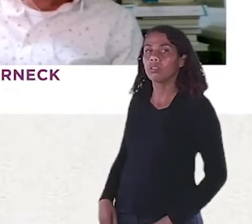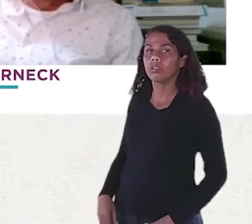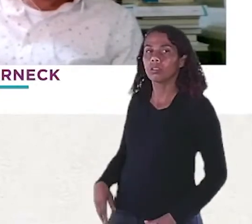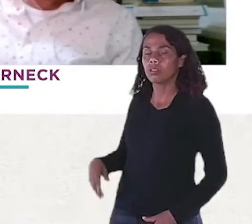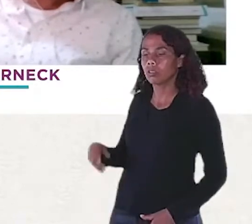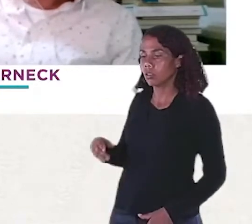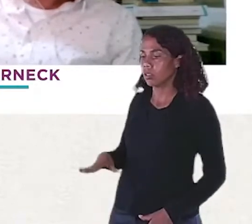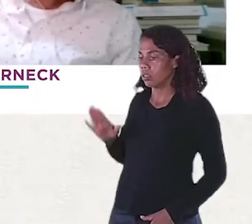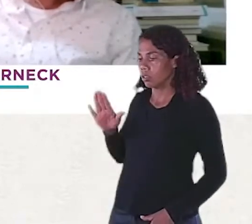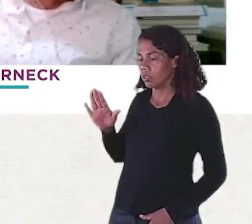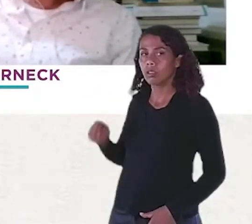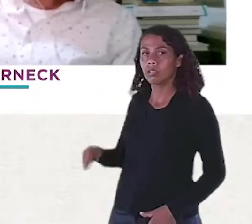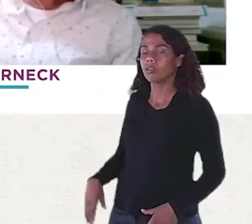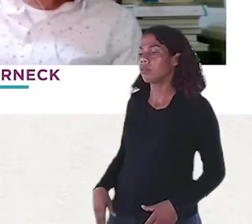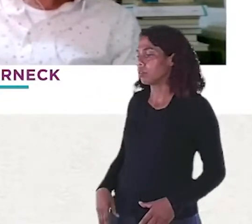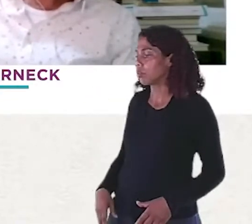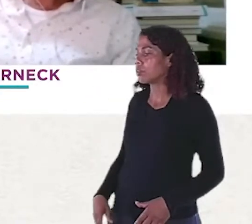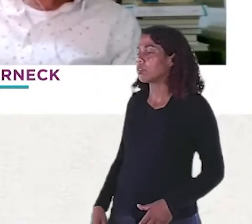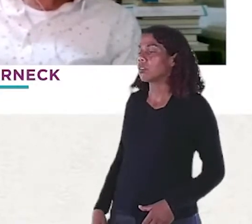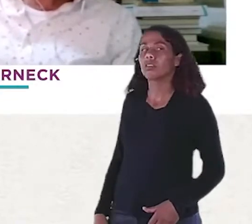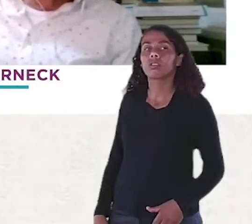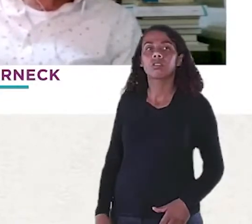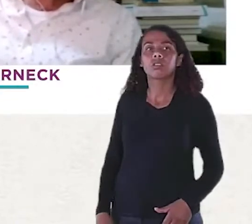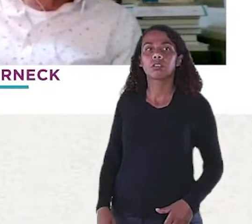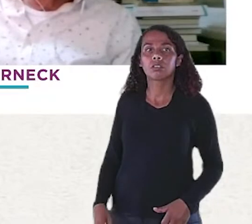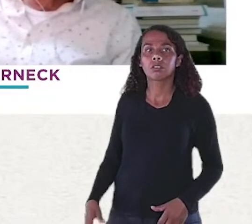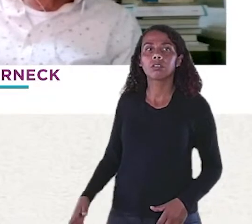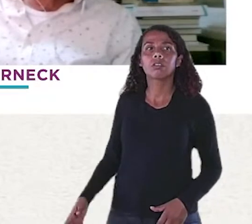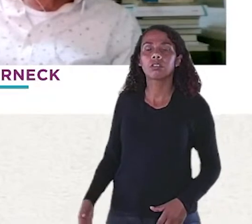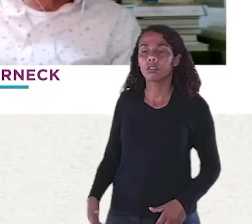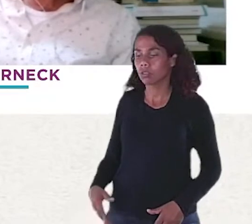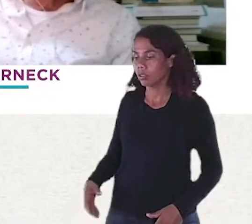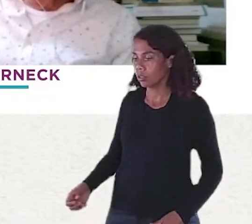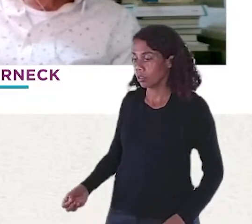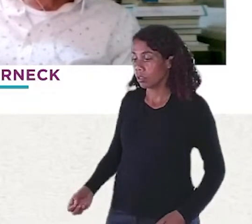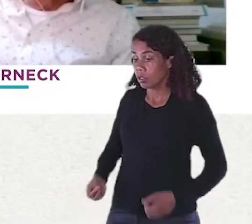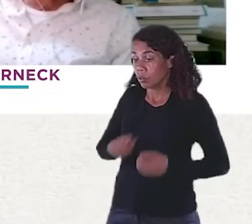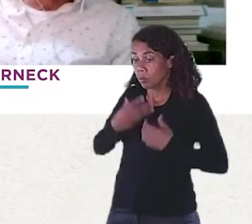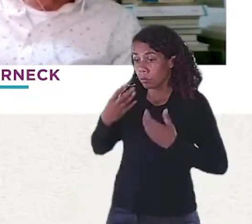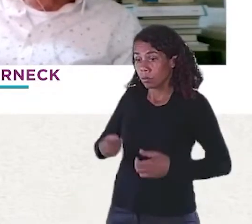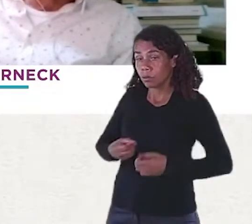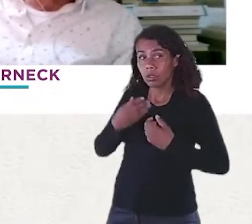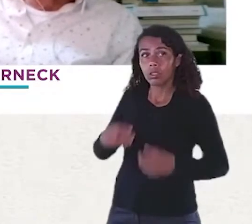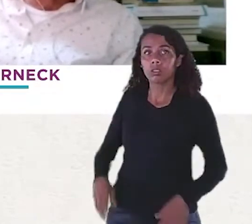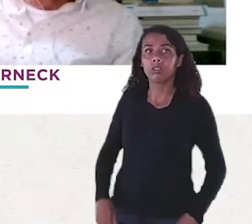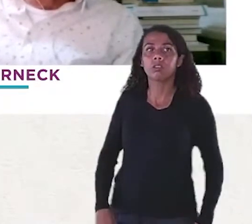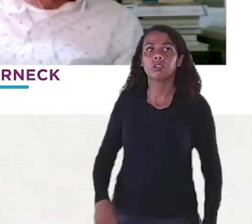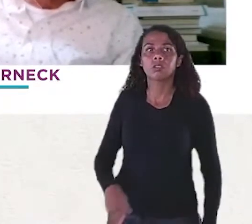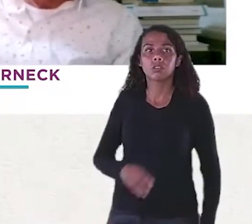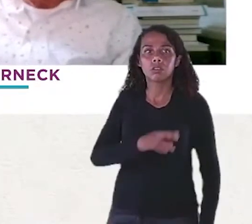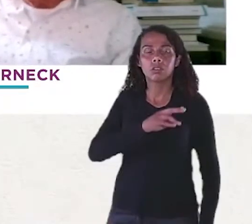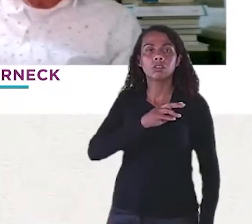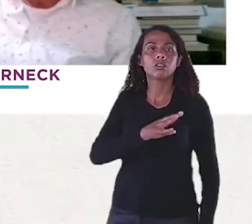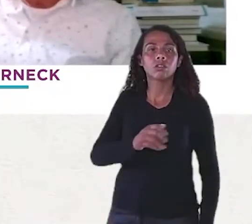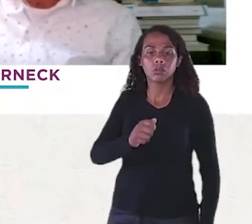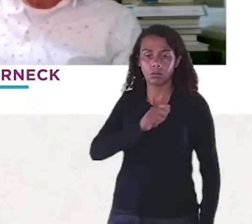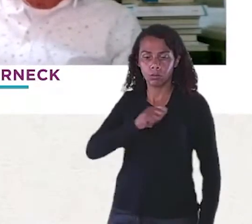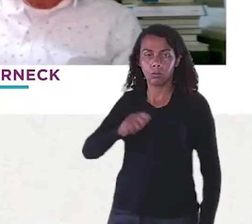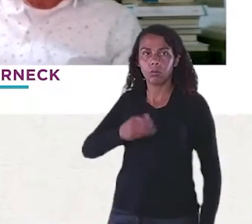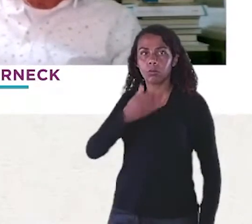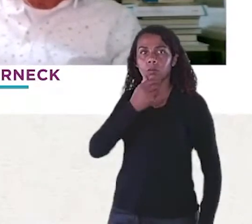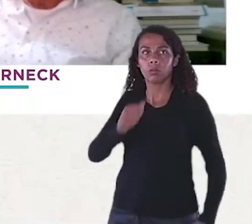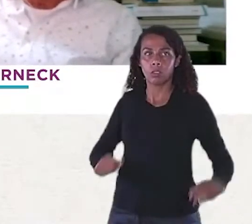que organizou toda a obra poética do Hélio Pellegrino. Fala um pouquinho do Hélio. O